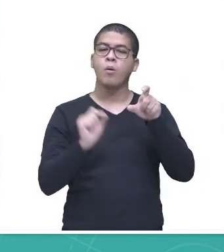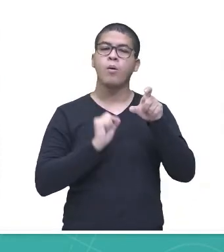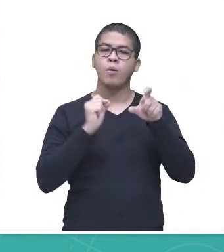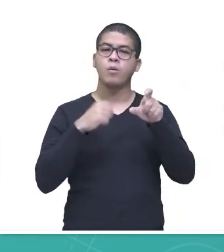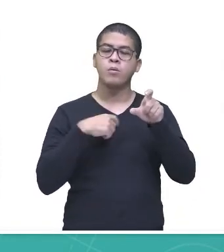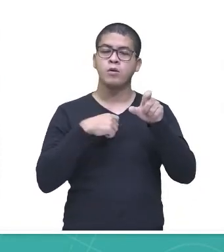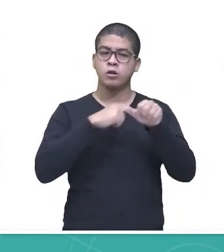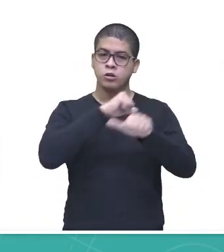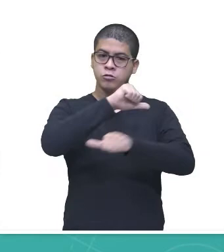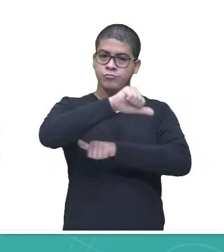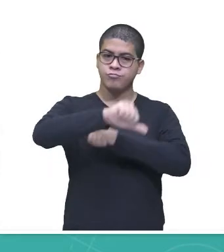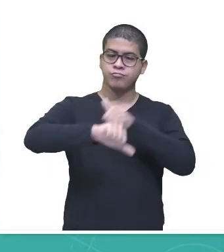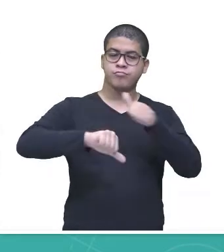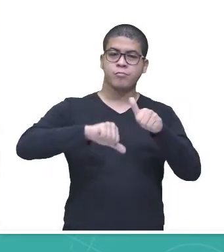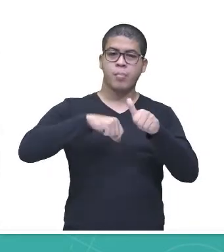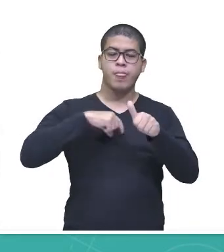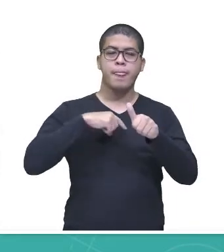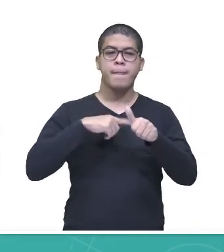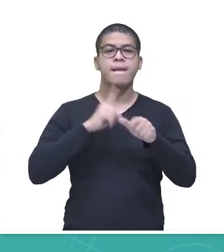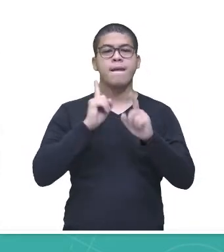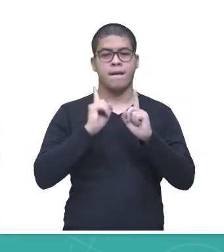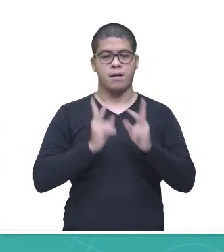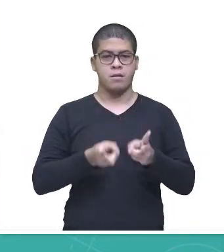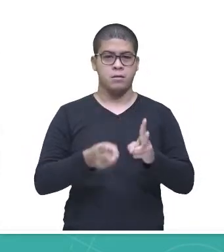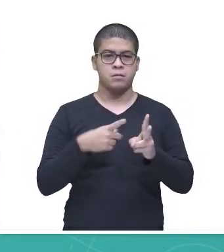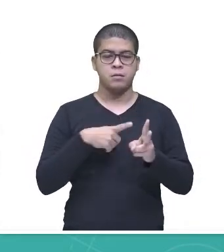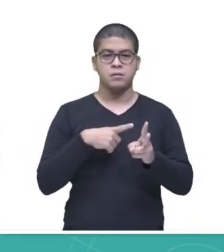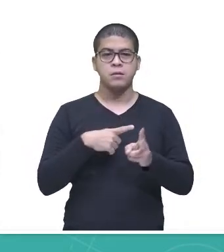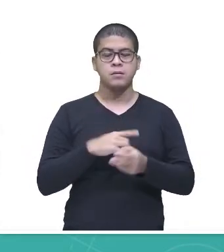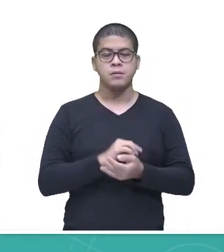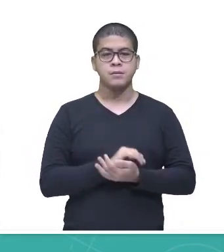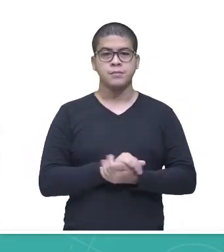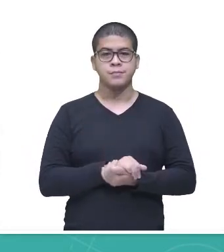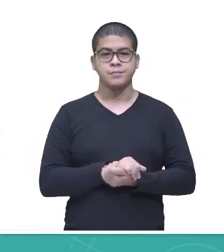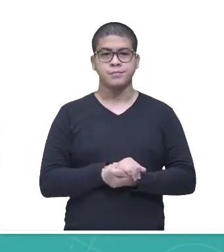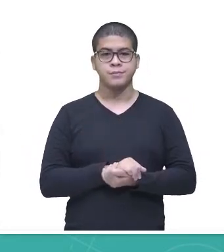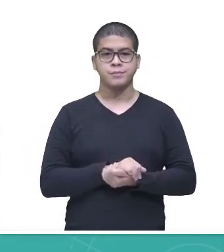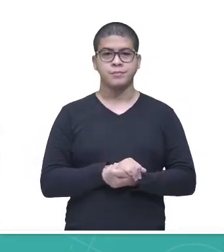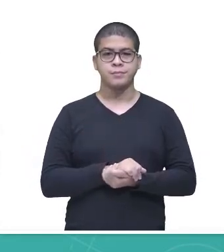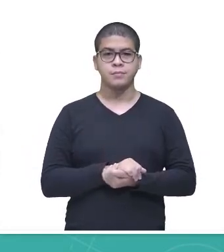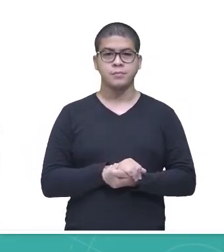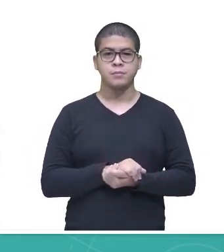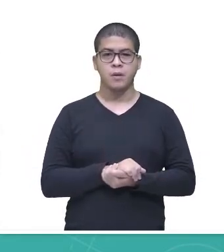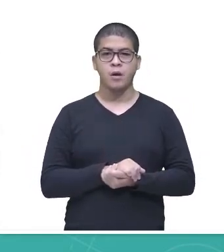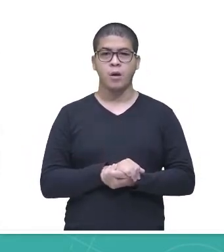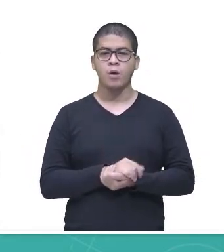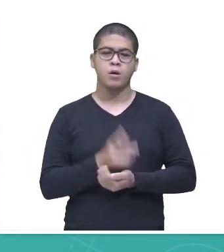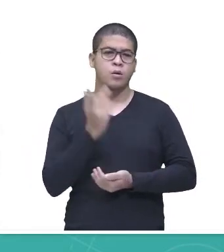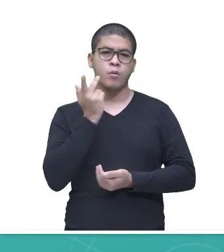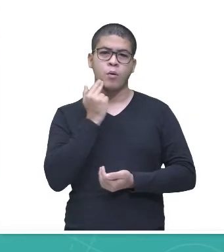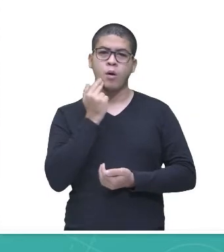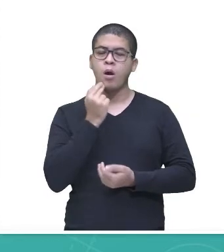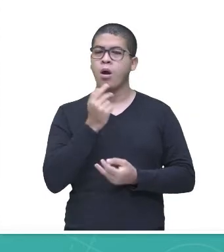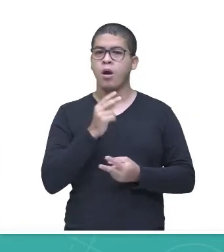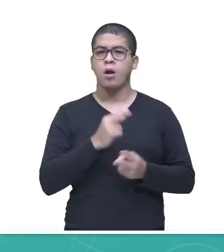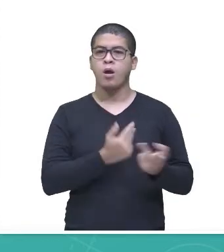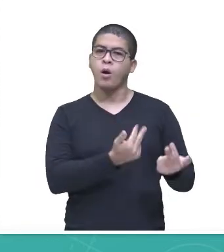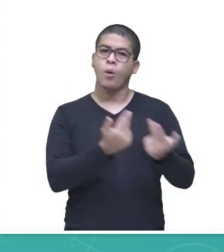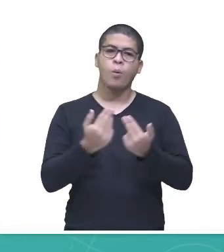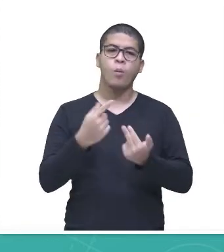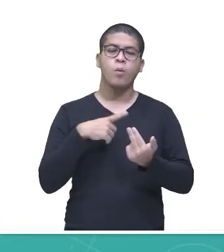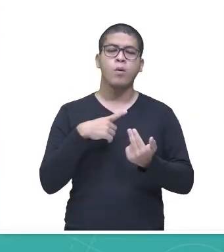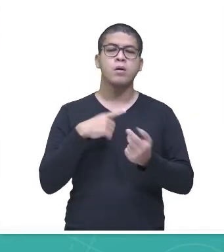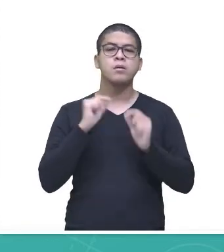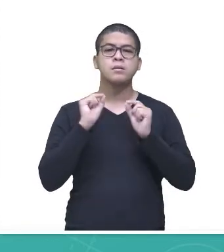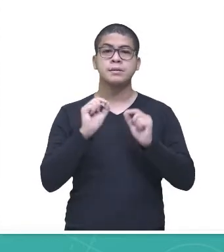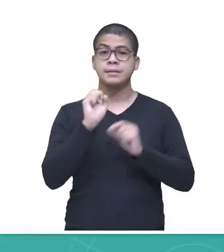e somou a quantidade de minutos que já tinha. O mesmo a gente poderia fazer se a